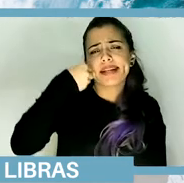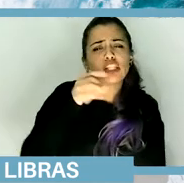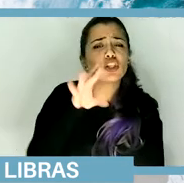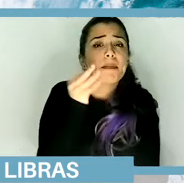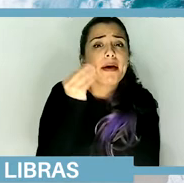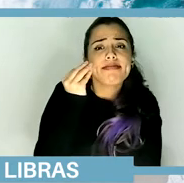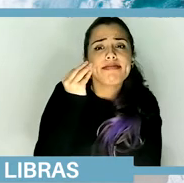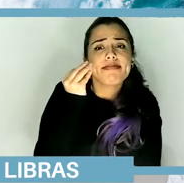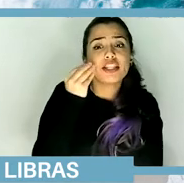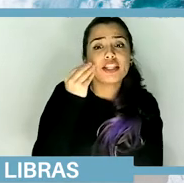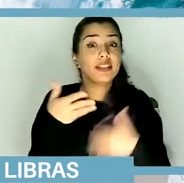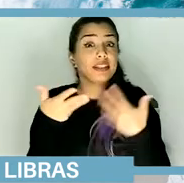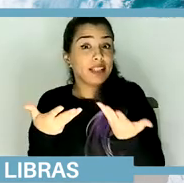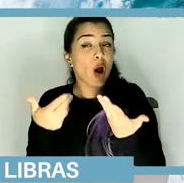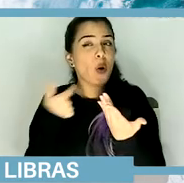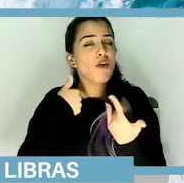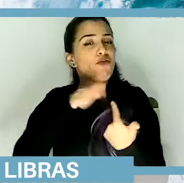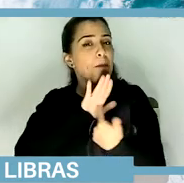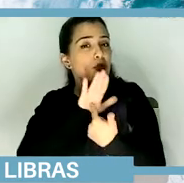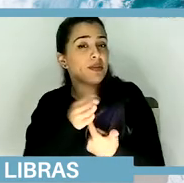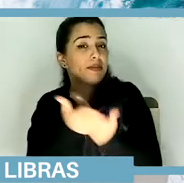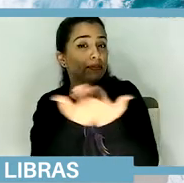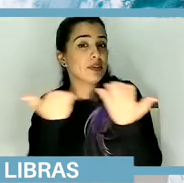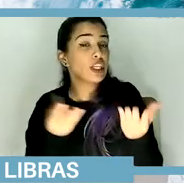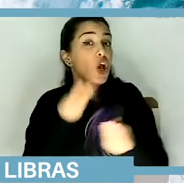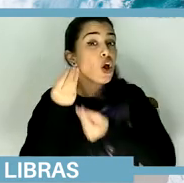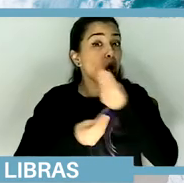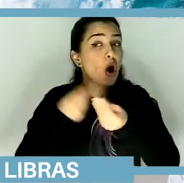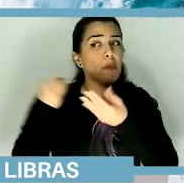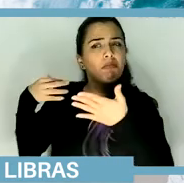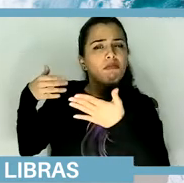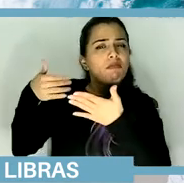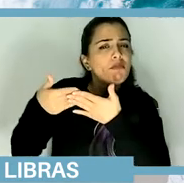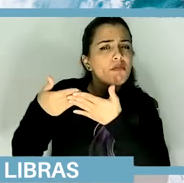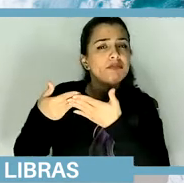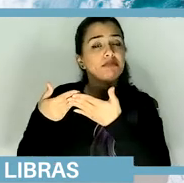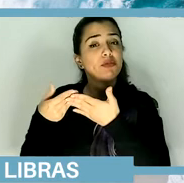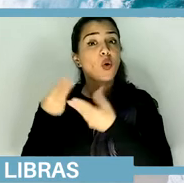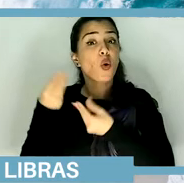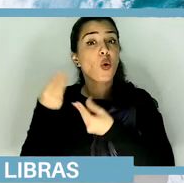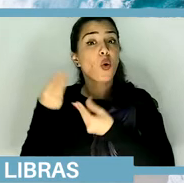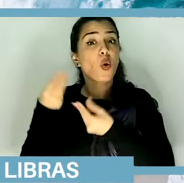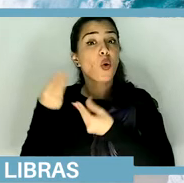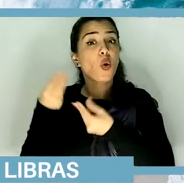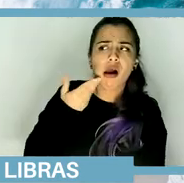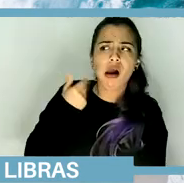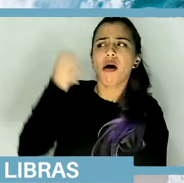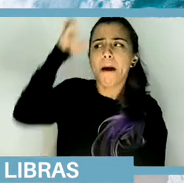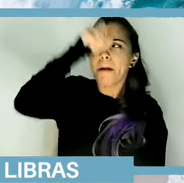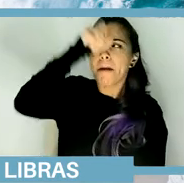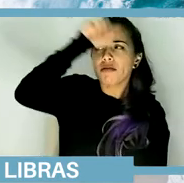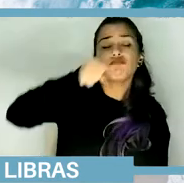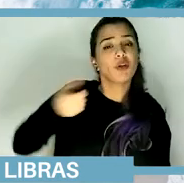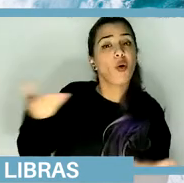compartilhar que vocês é de qual foi um pouco desse caminho né e o que que eu tenho aprendido com isso né porque em quatro anos